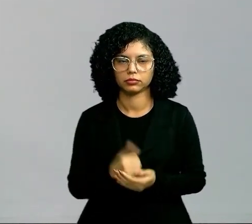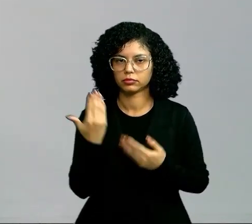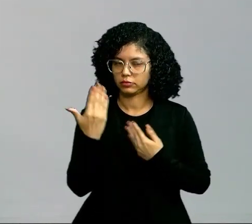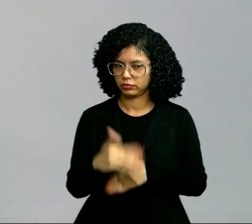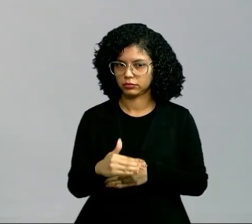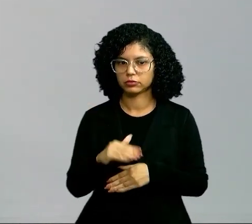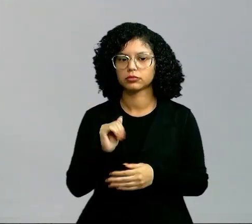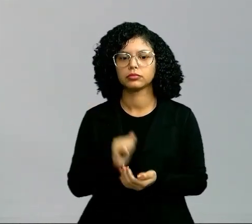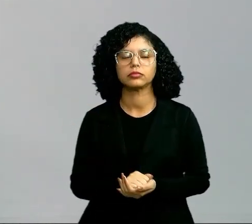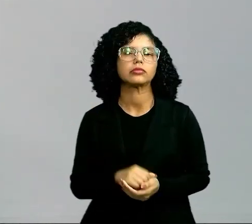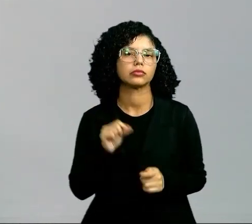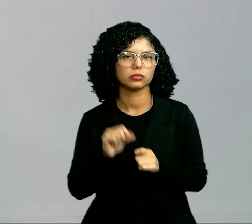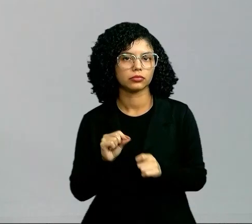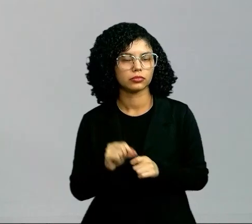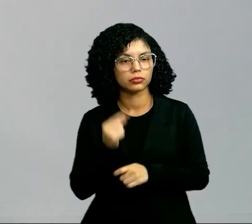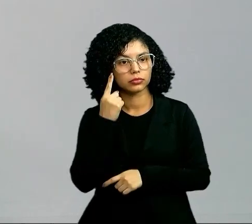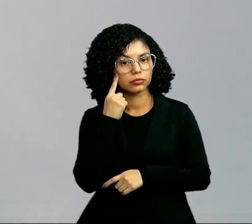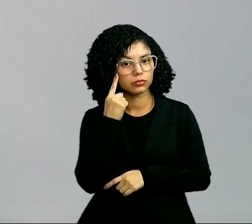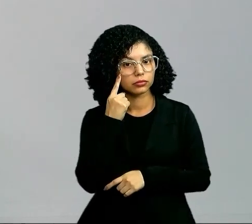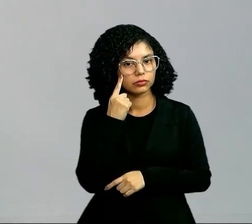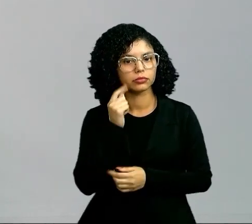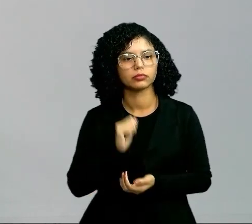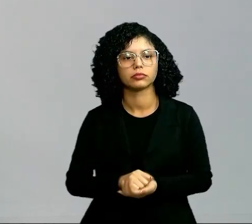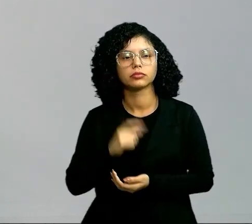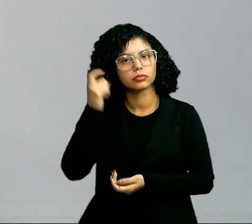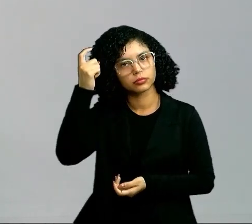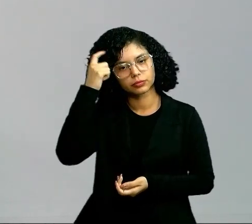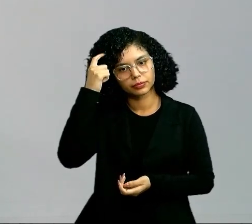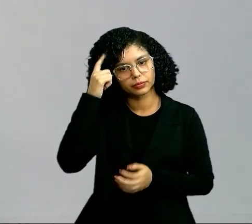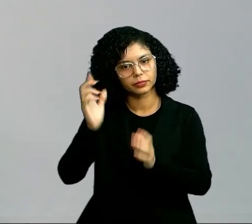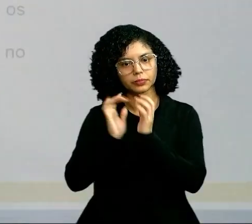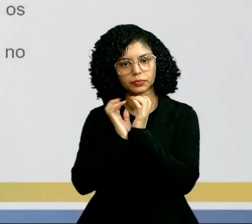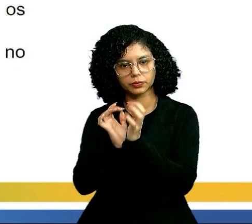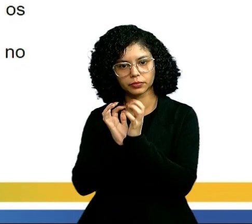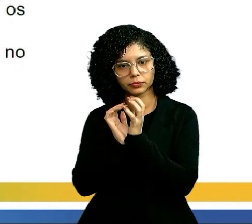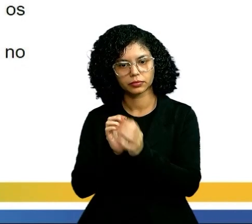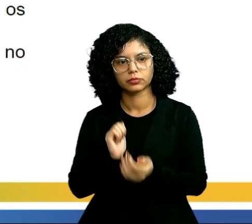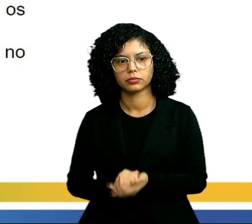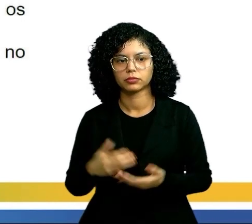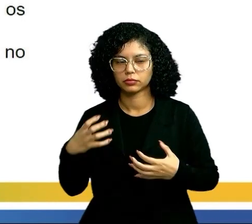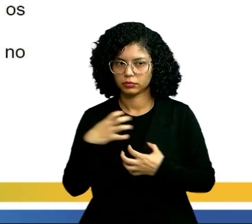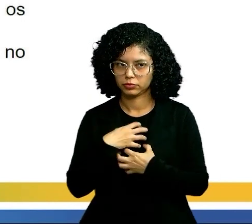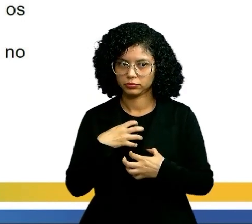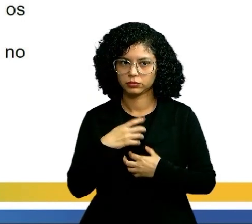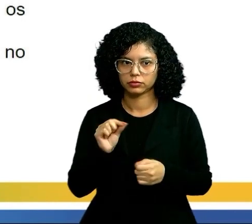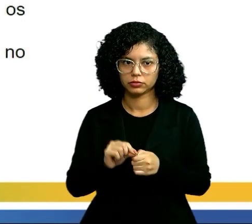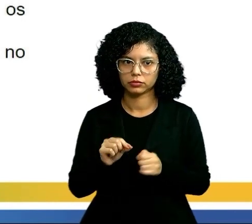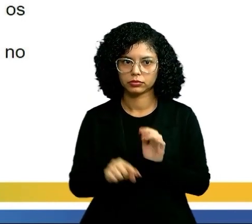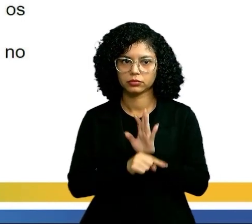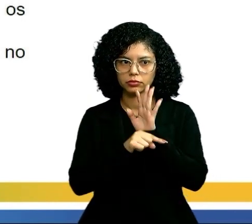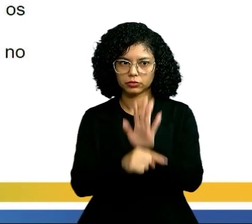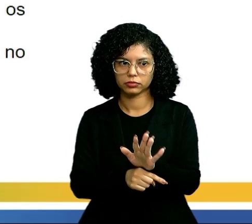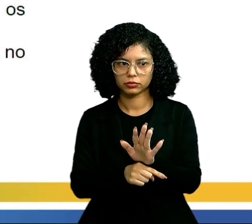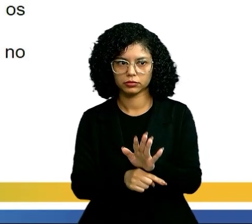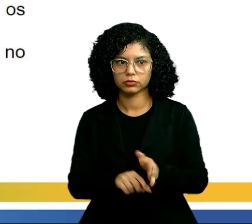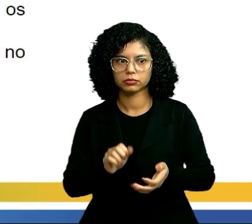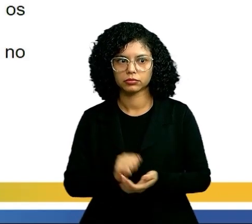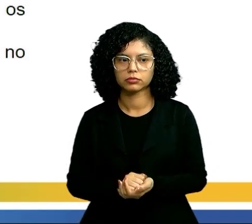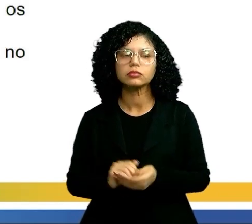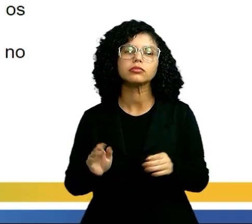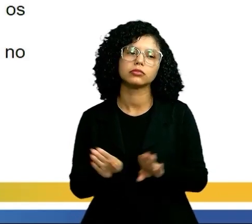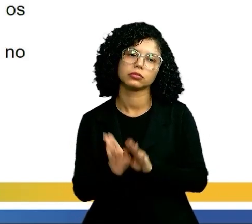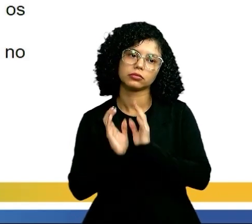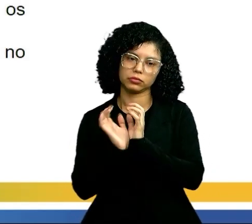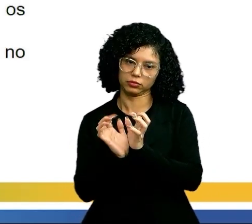aí da vida, é interessante que a gente fique monstrão também exercitando o cérebro, né? Então esse é o momento que a gente fica monstrão